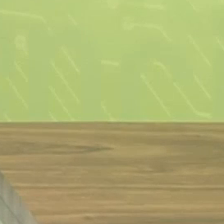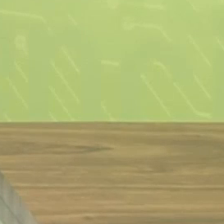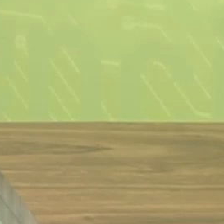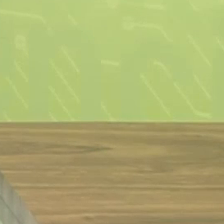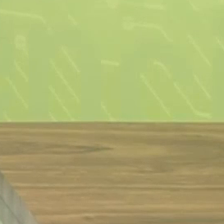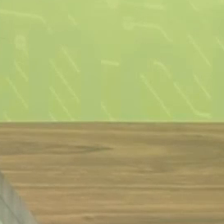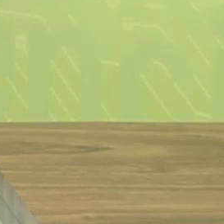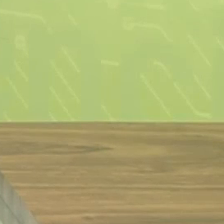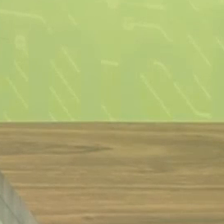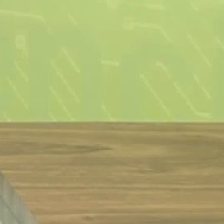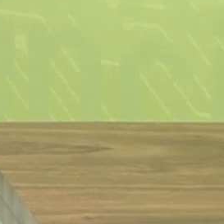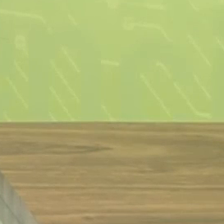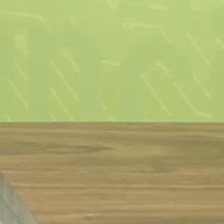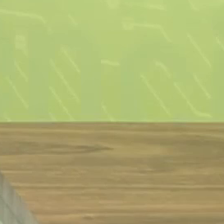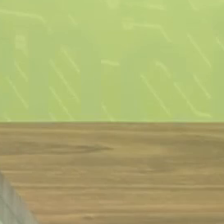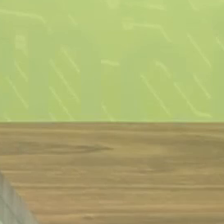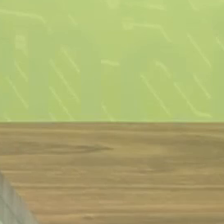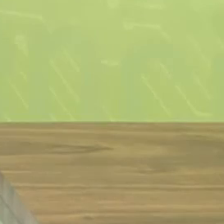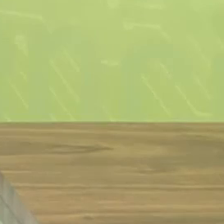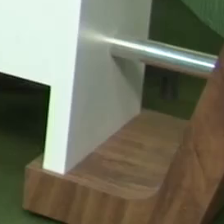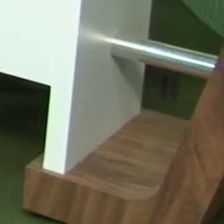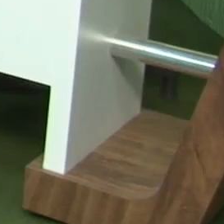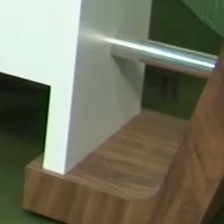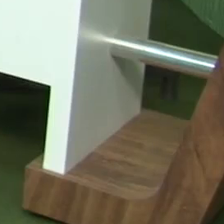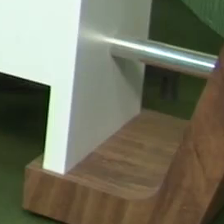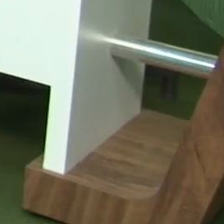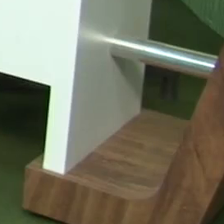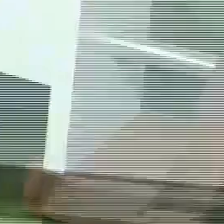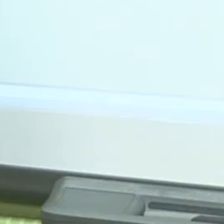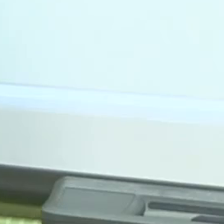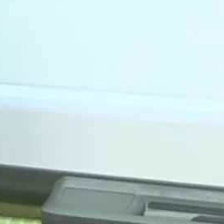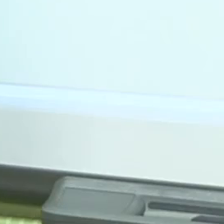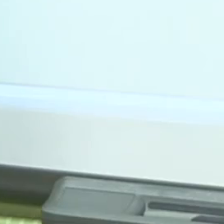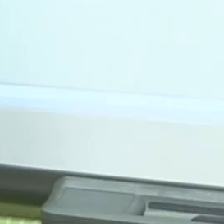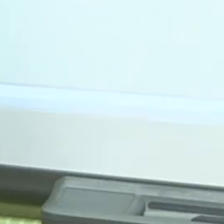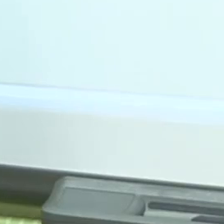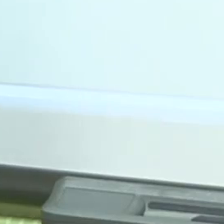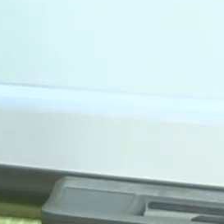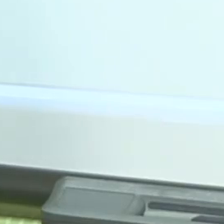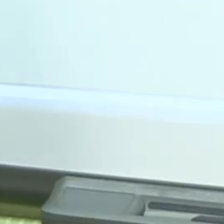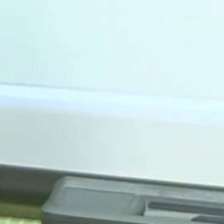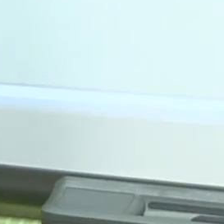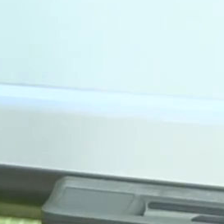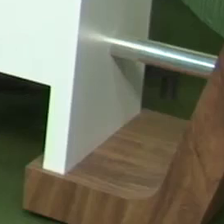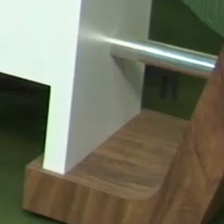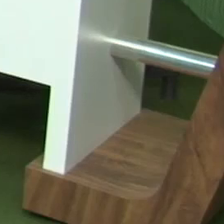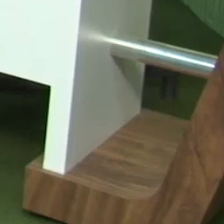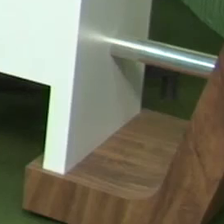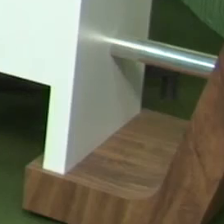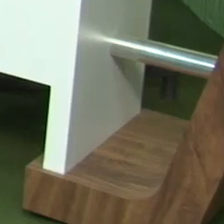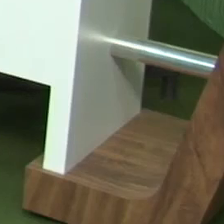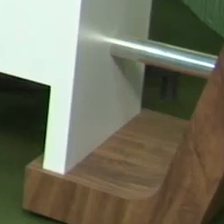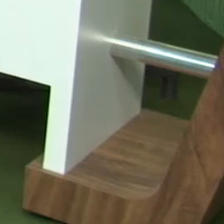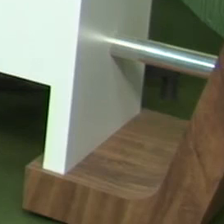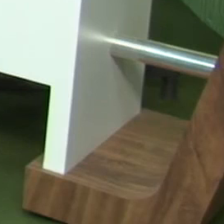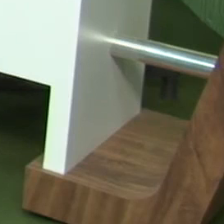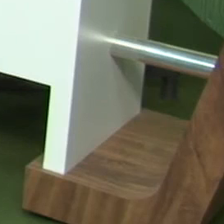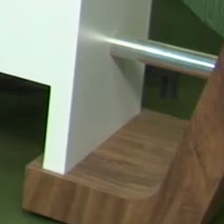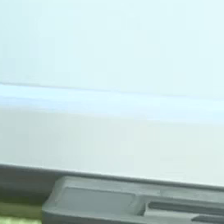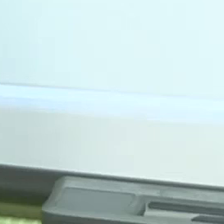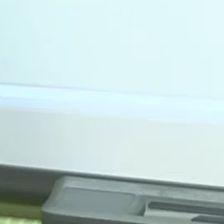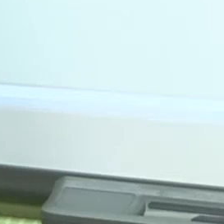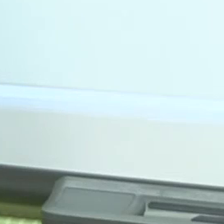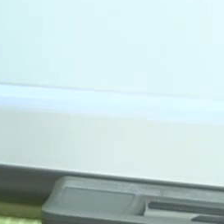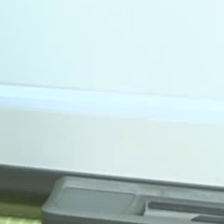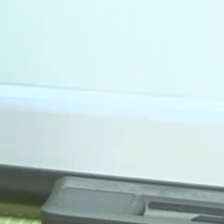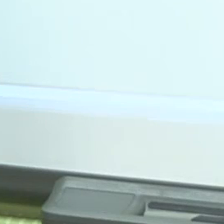e fiquem com Deus. Amanhã a gente tem mais. Boa noite, professor. Boa noite, pessoal. Então, eu espero que